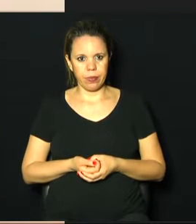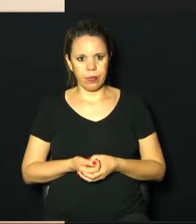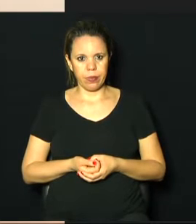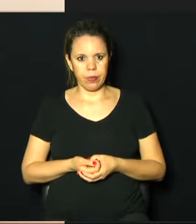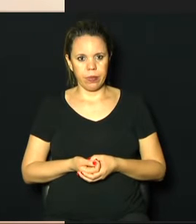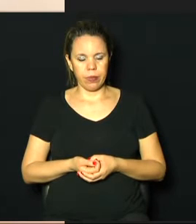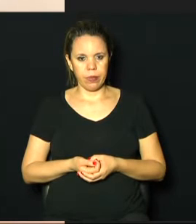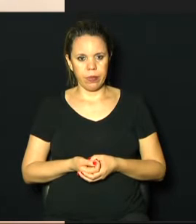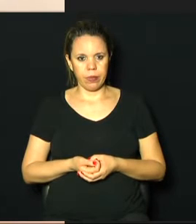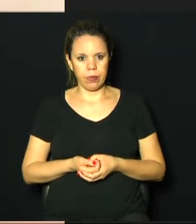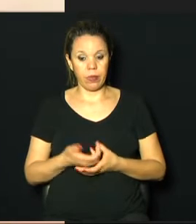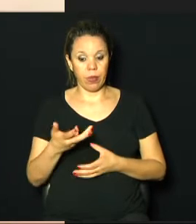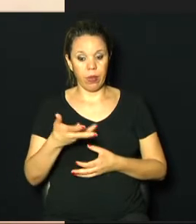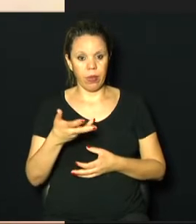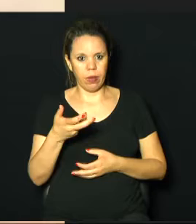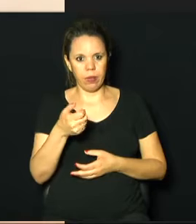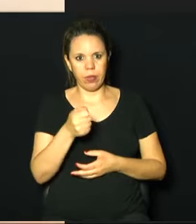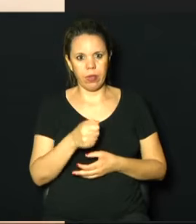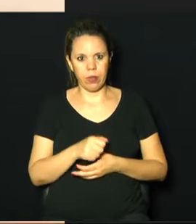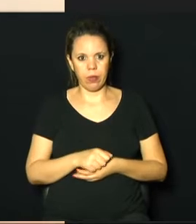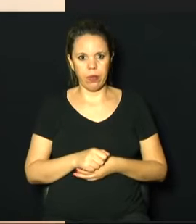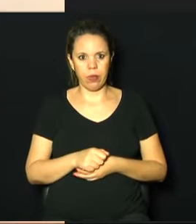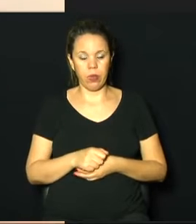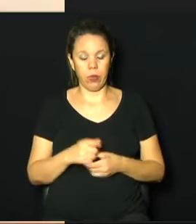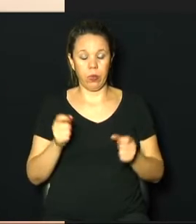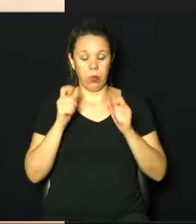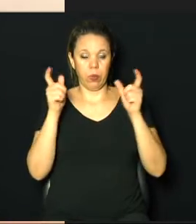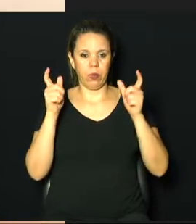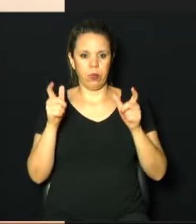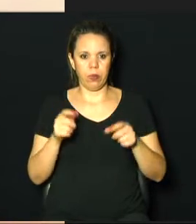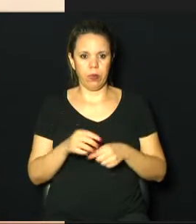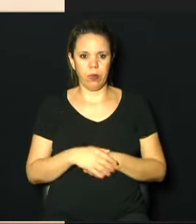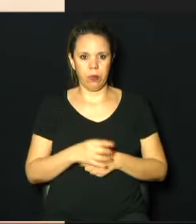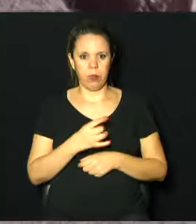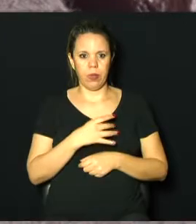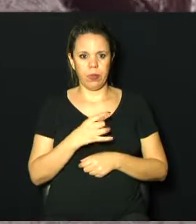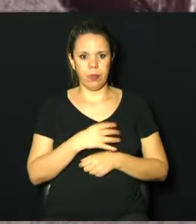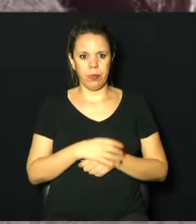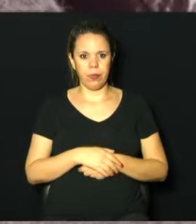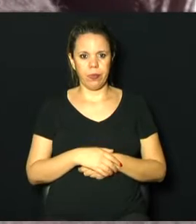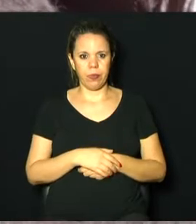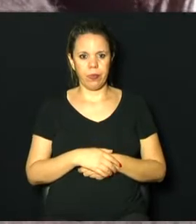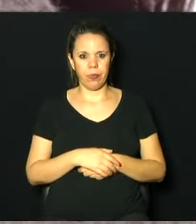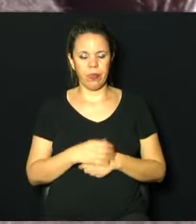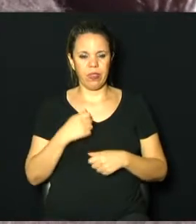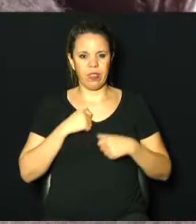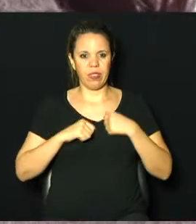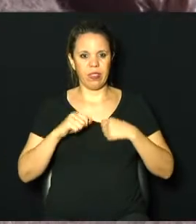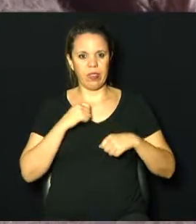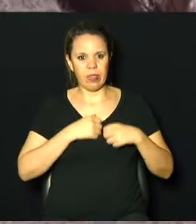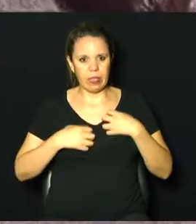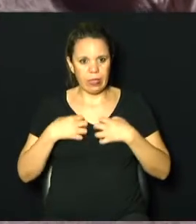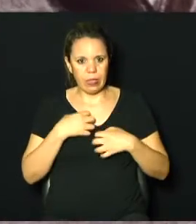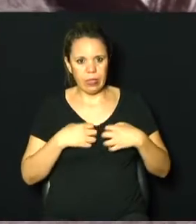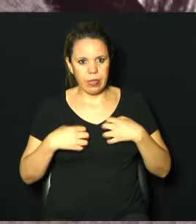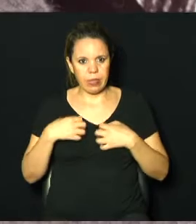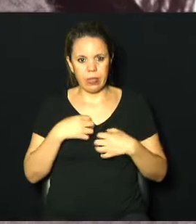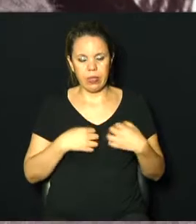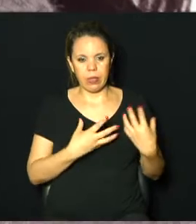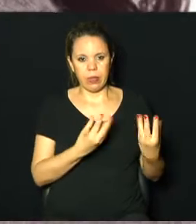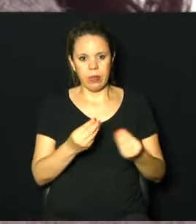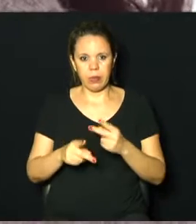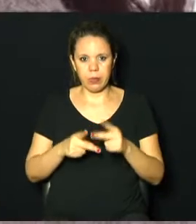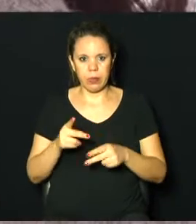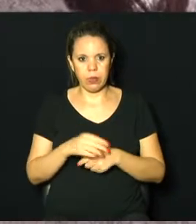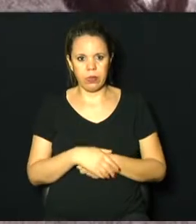Essa velocidade que traz o susto também e traz o medo, né? Traz a angústia, porque muitas pessoas,